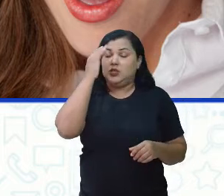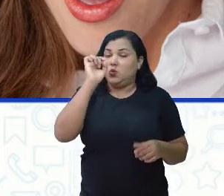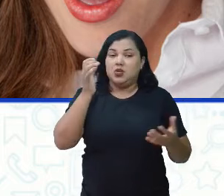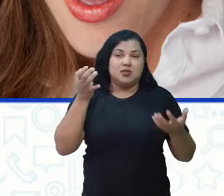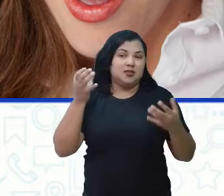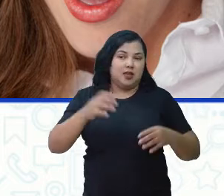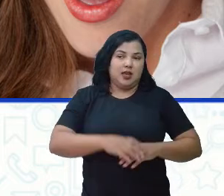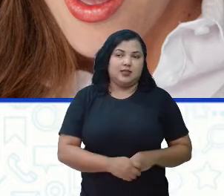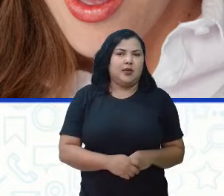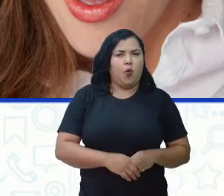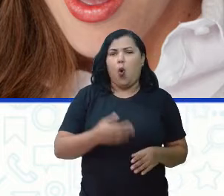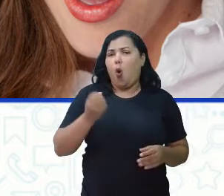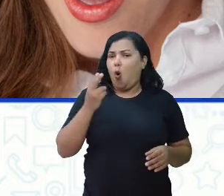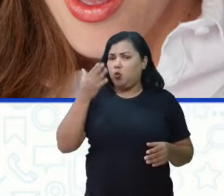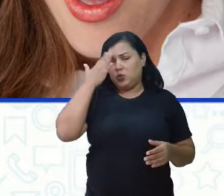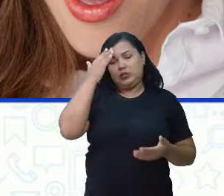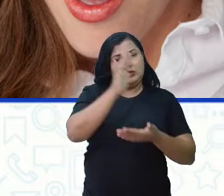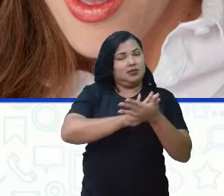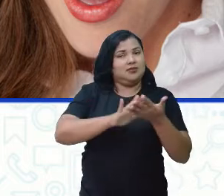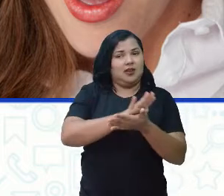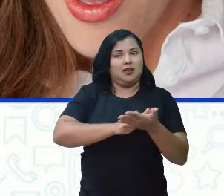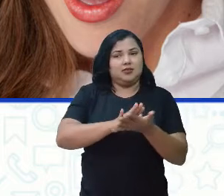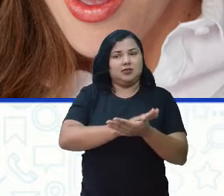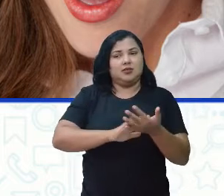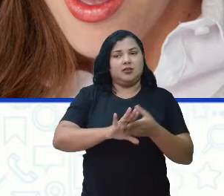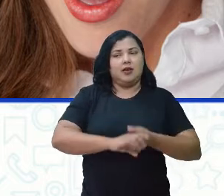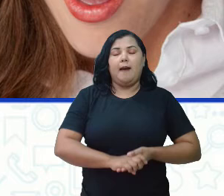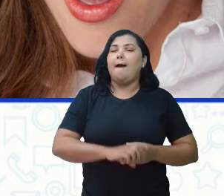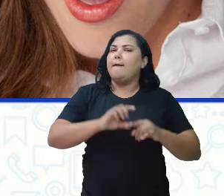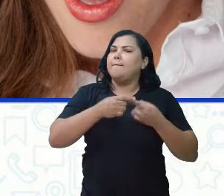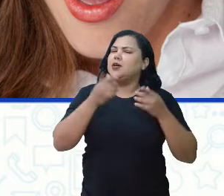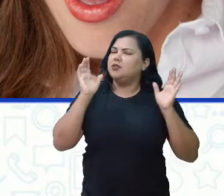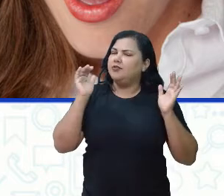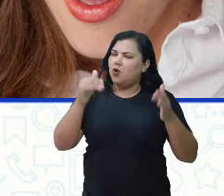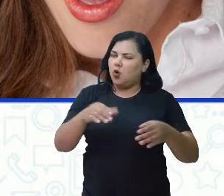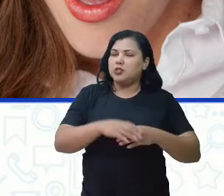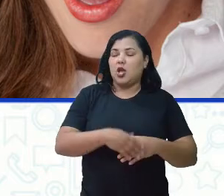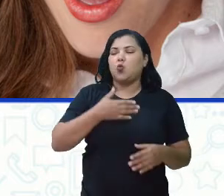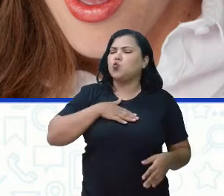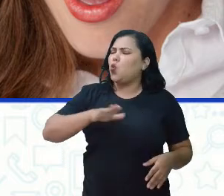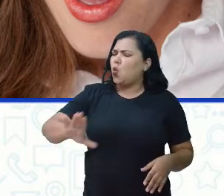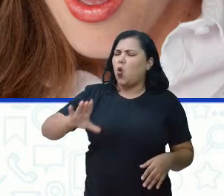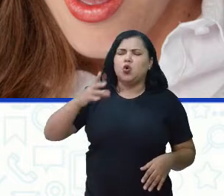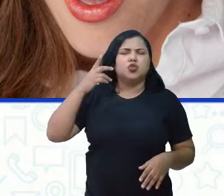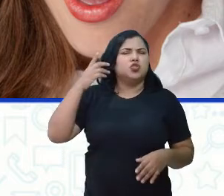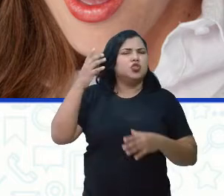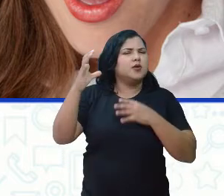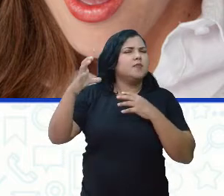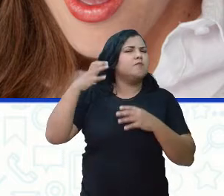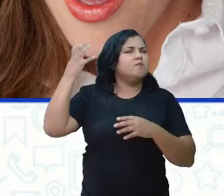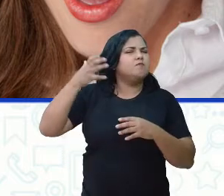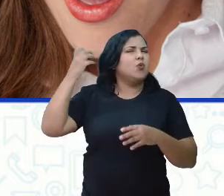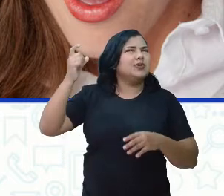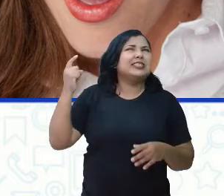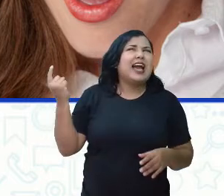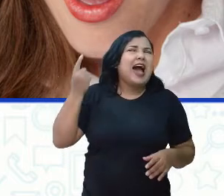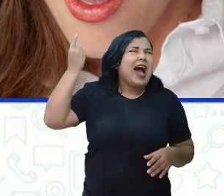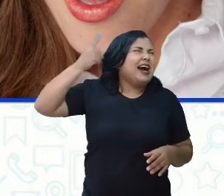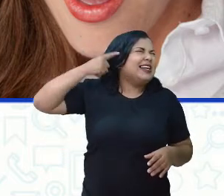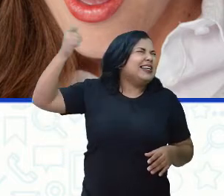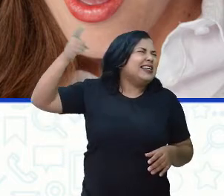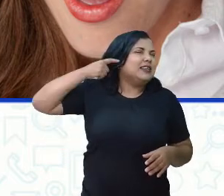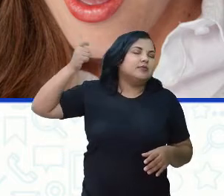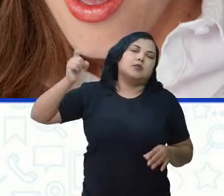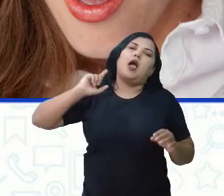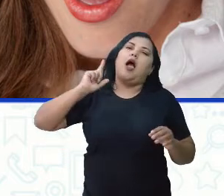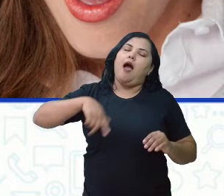né? Inclusive não entender do que se trata. Mas se formos mais específicos, eu não gosto de música alta, será possível tornar a